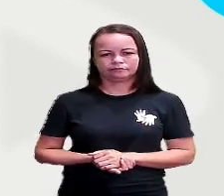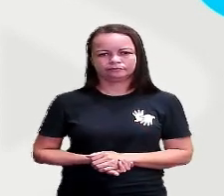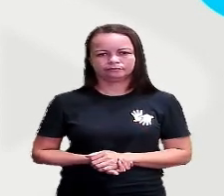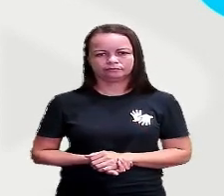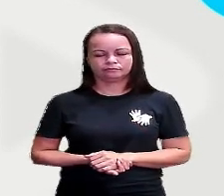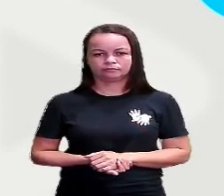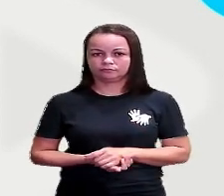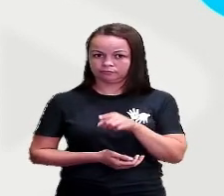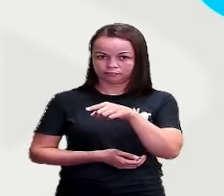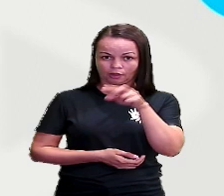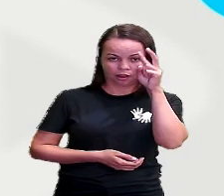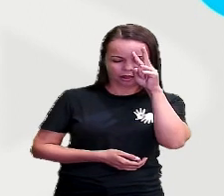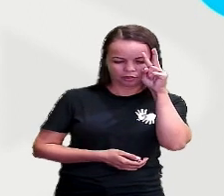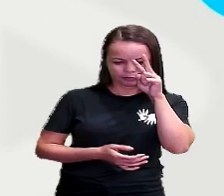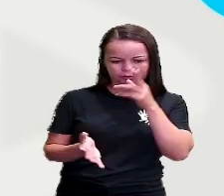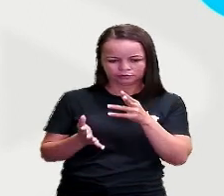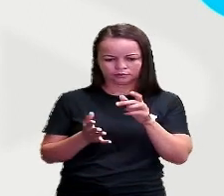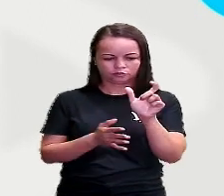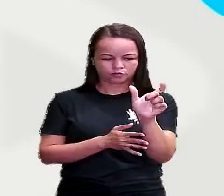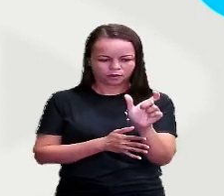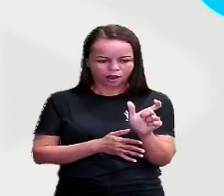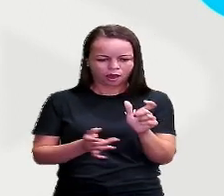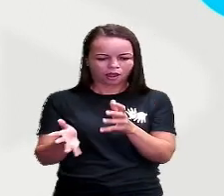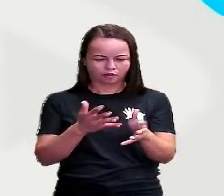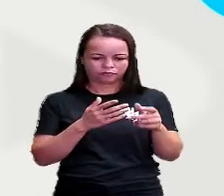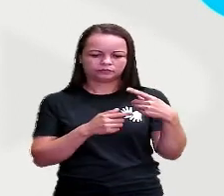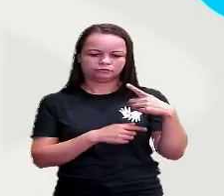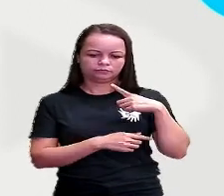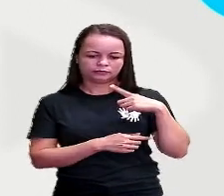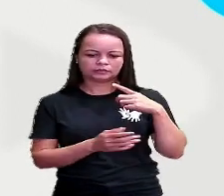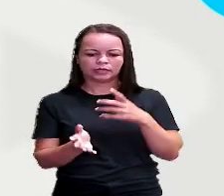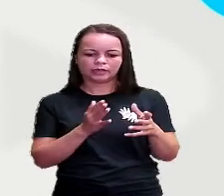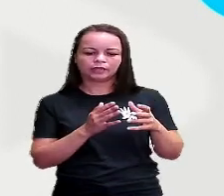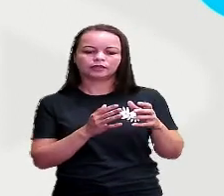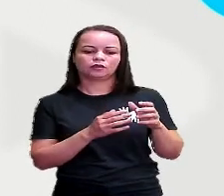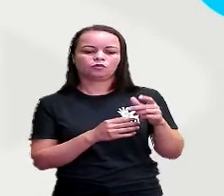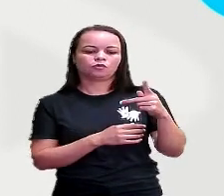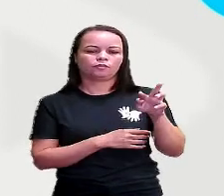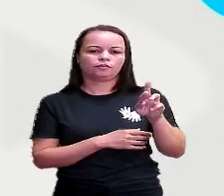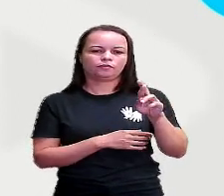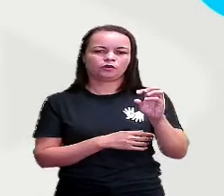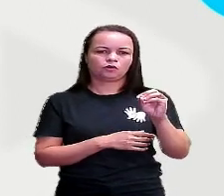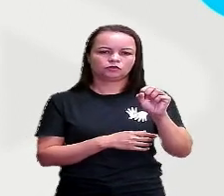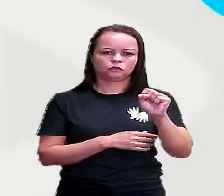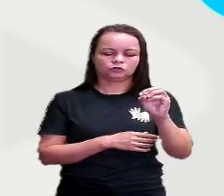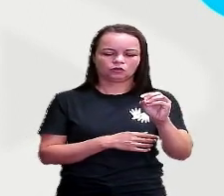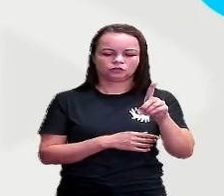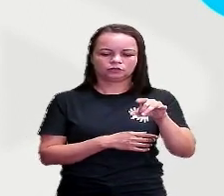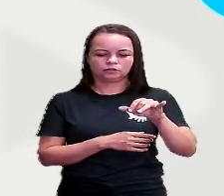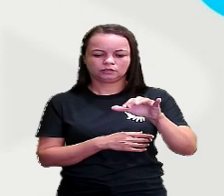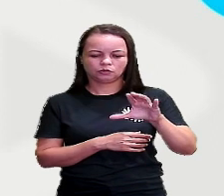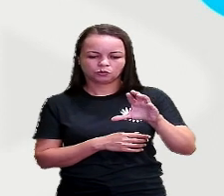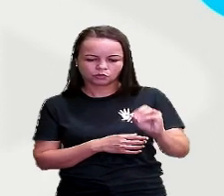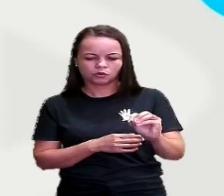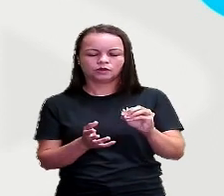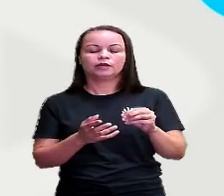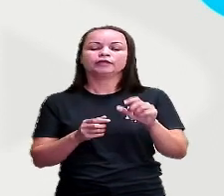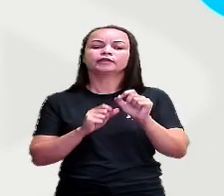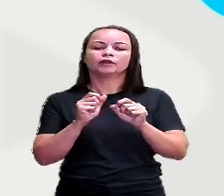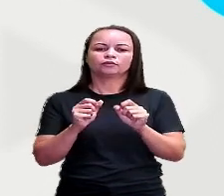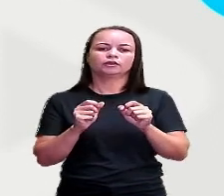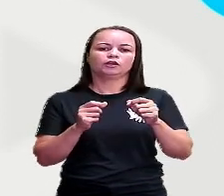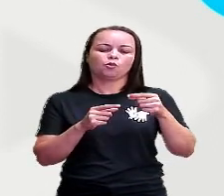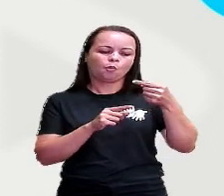lembrem-se, todas as palavras, elas possuem esse acento prosódico, que é a sílaba tônica da palavra, é um acento tônico, mas nem